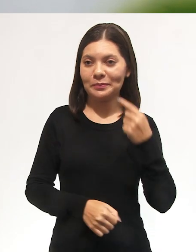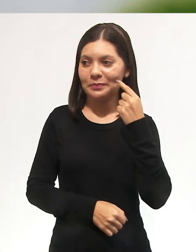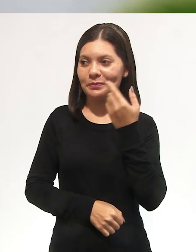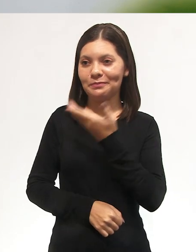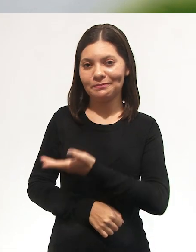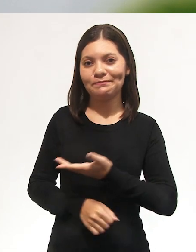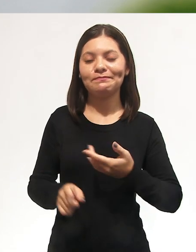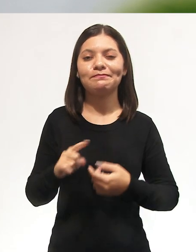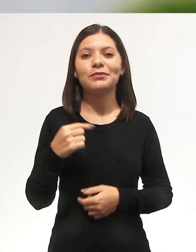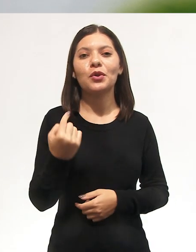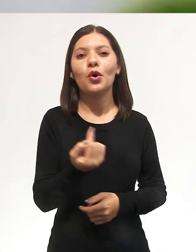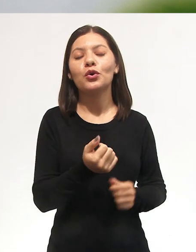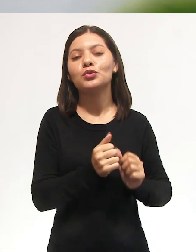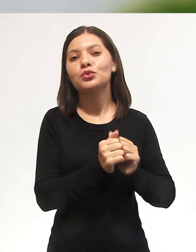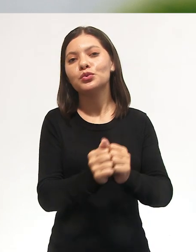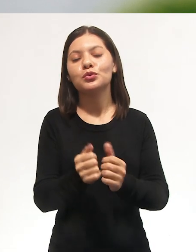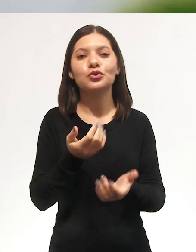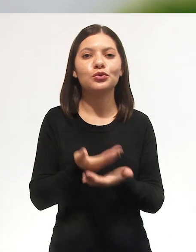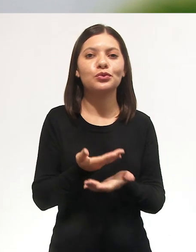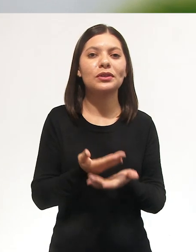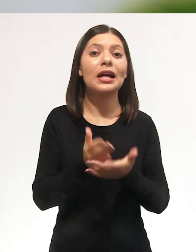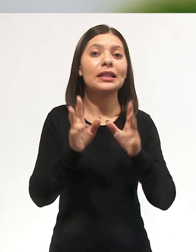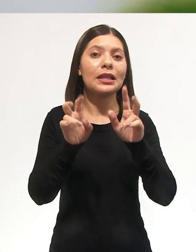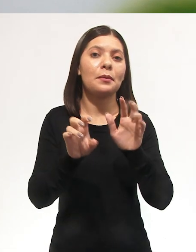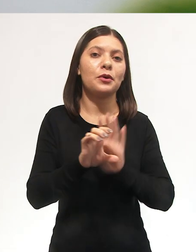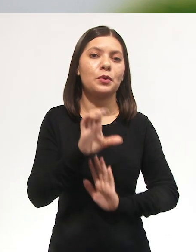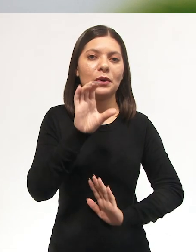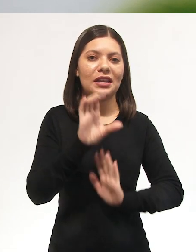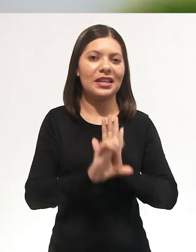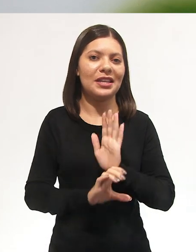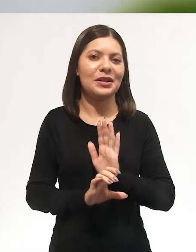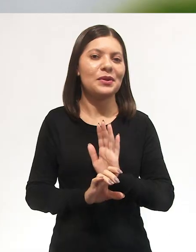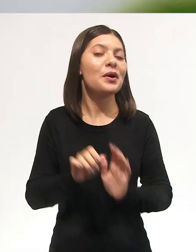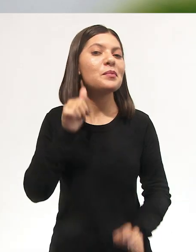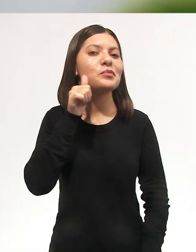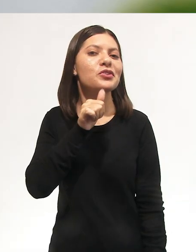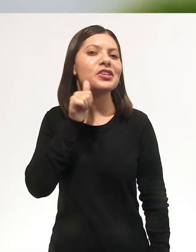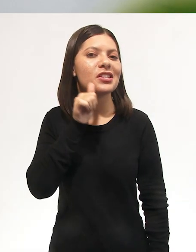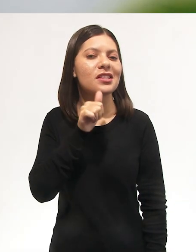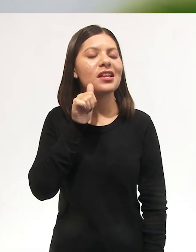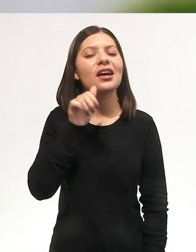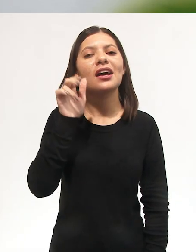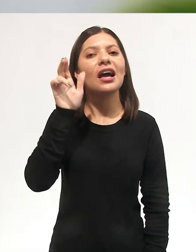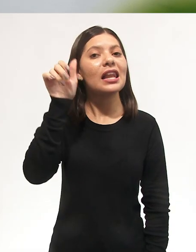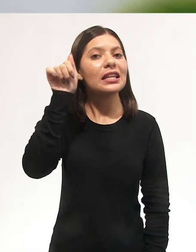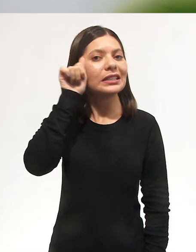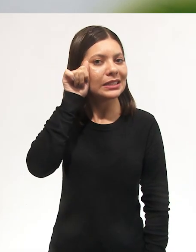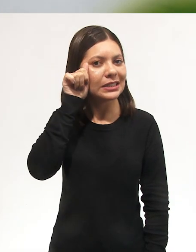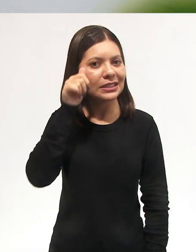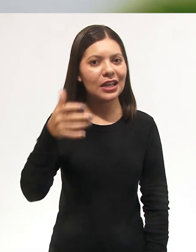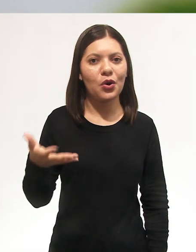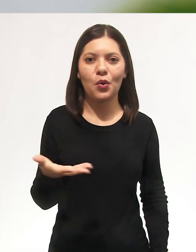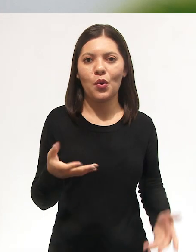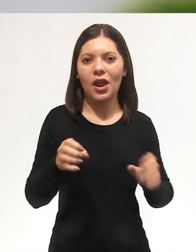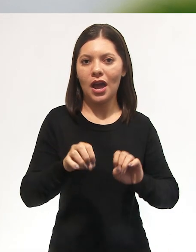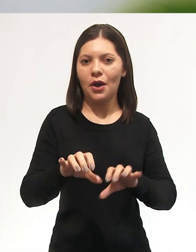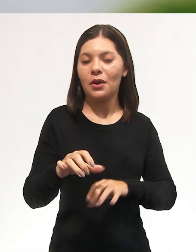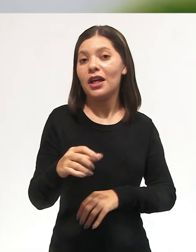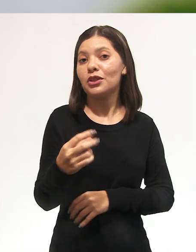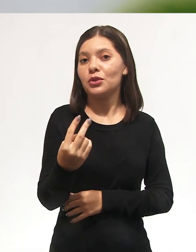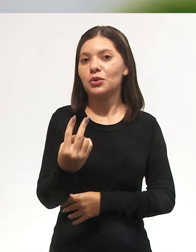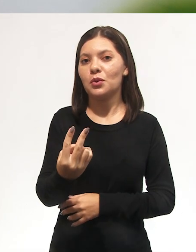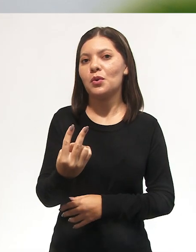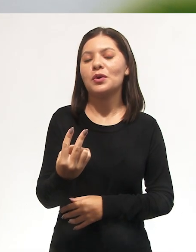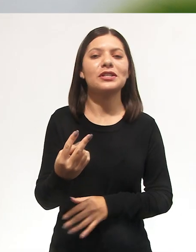na jornada de currículo, trilha Alice no País das Maravilhas, episódio 2, Dimensões do